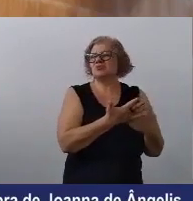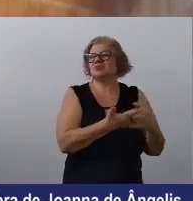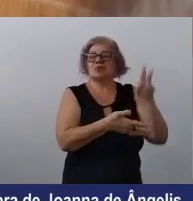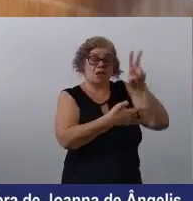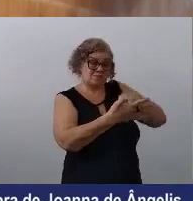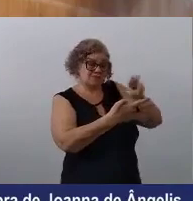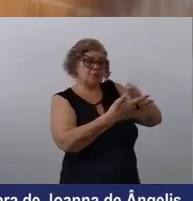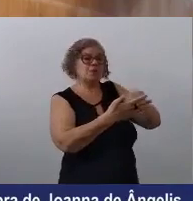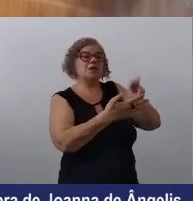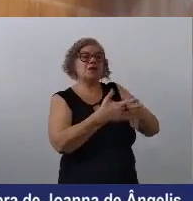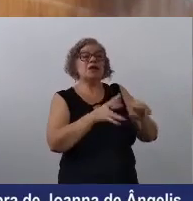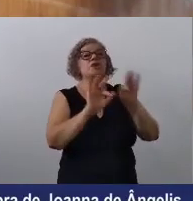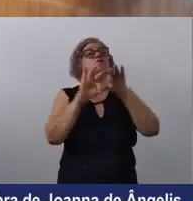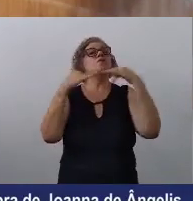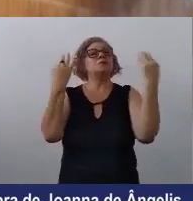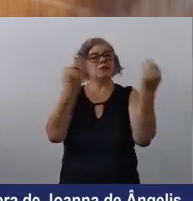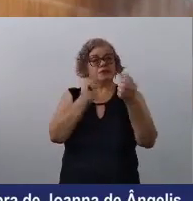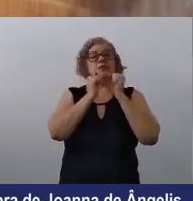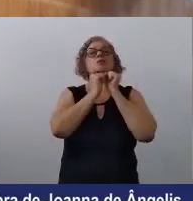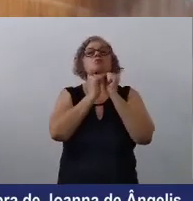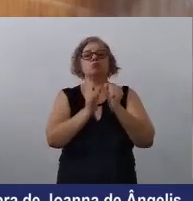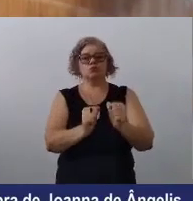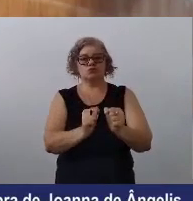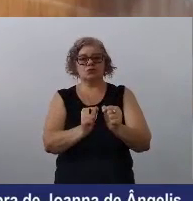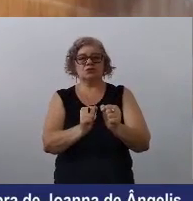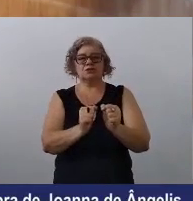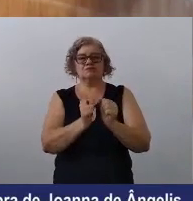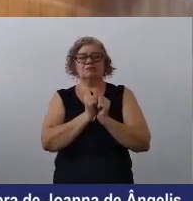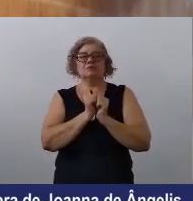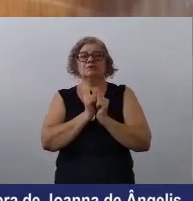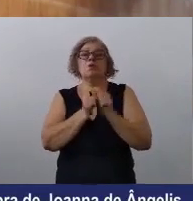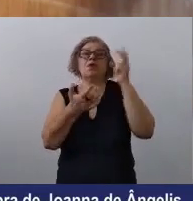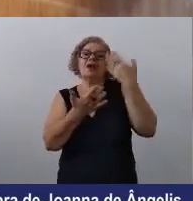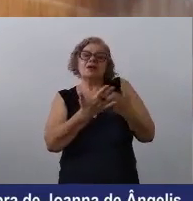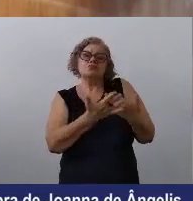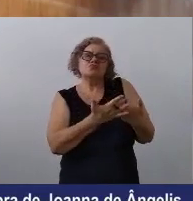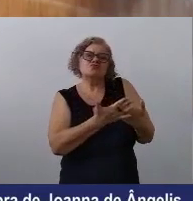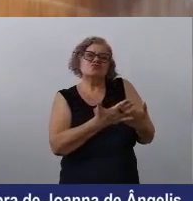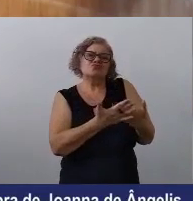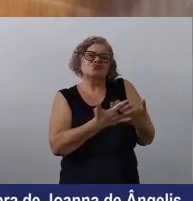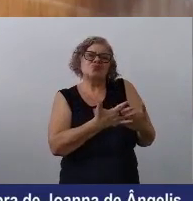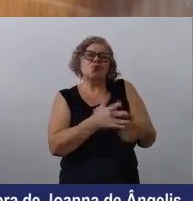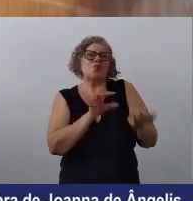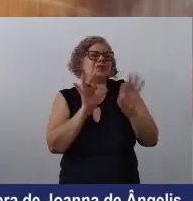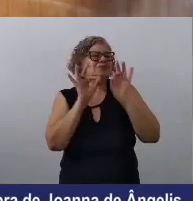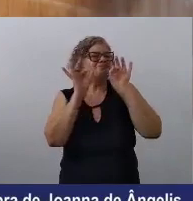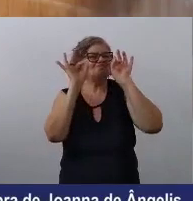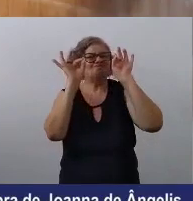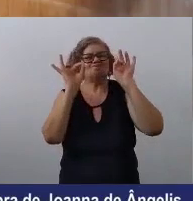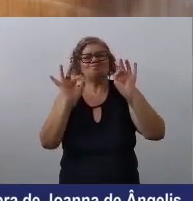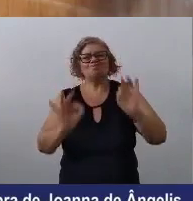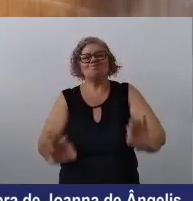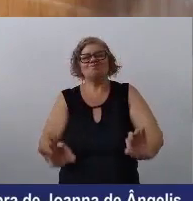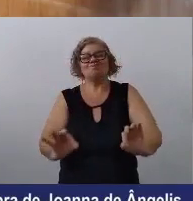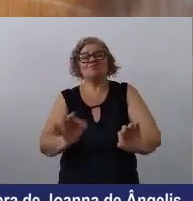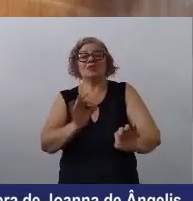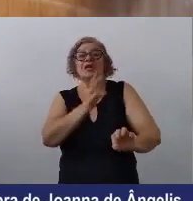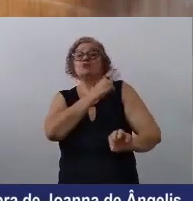casa. Como a família dela podia, ela recebeu uma educação muito primorosa.